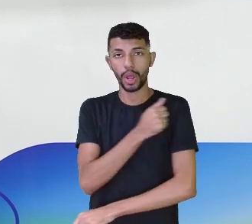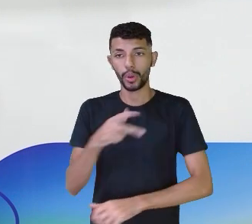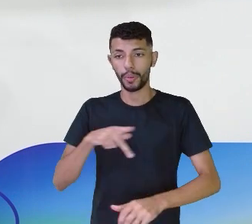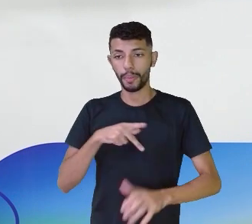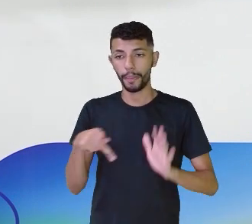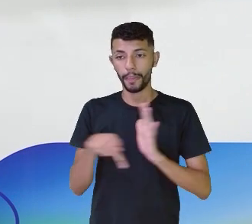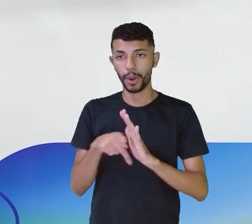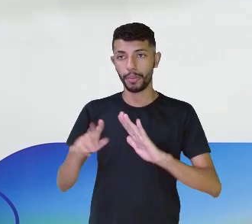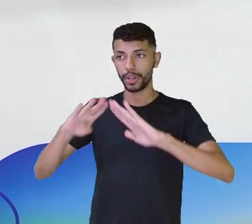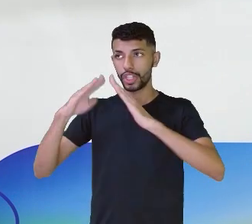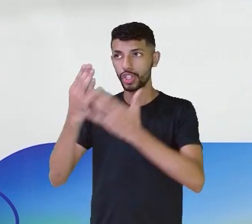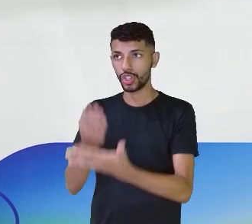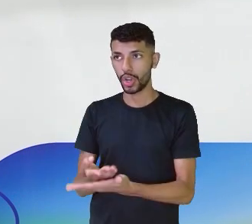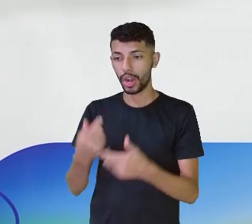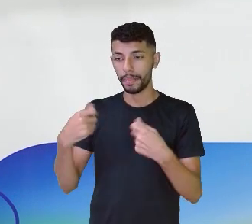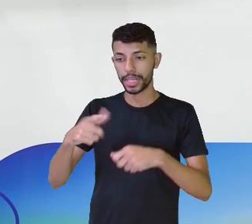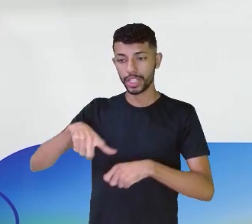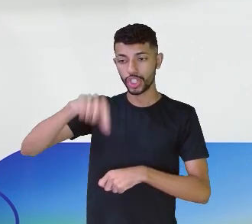é a melhor.